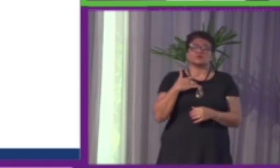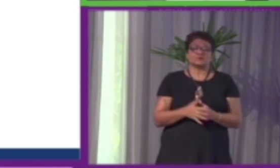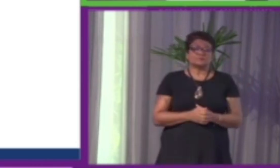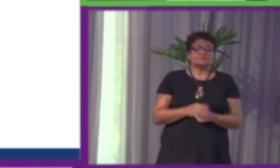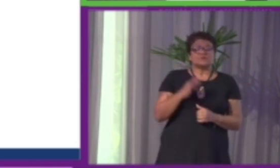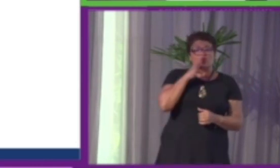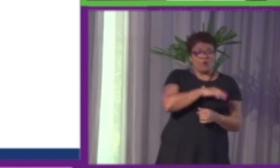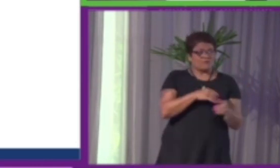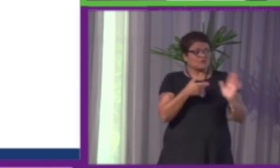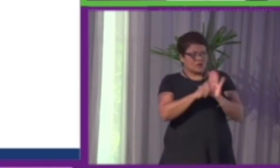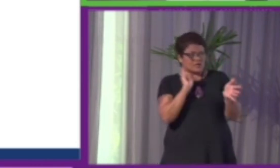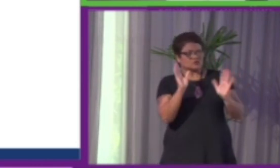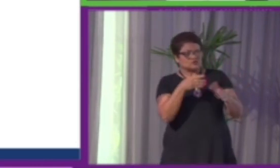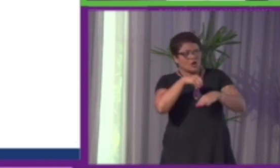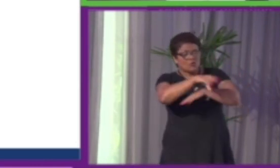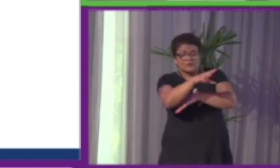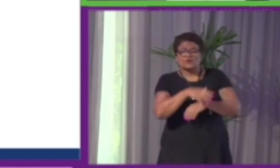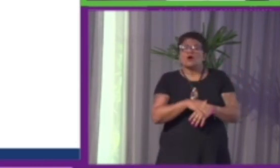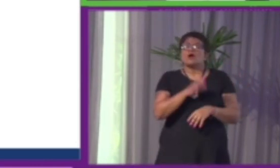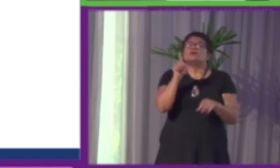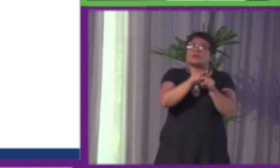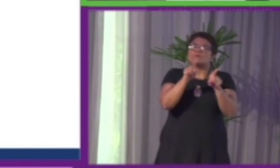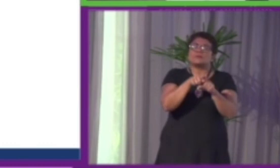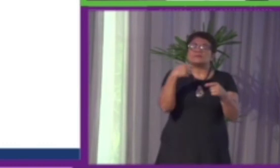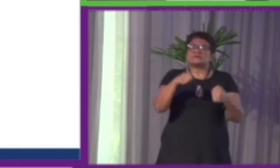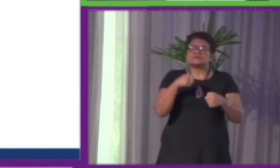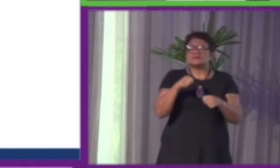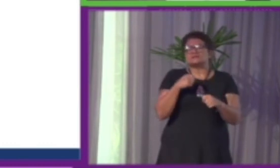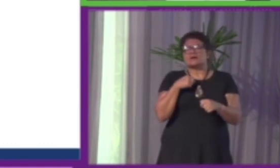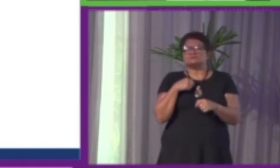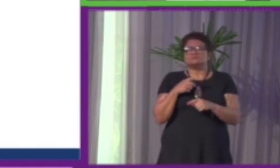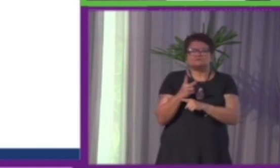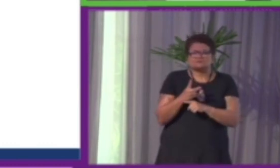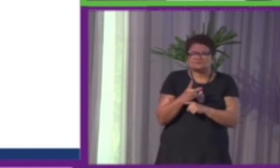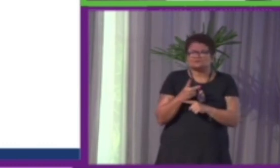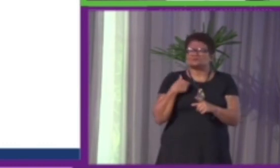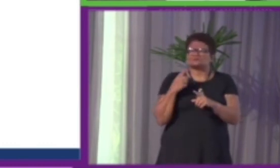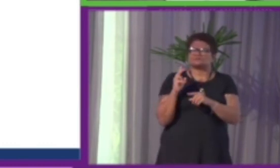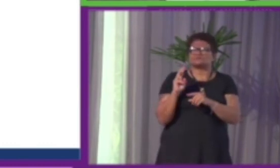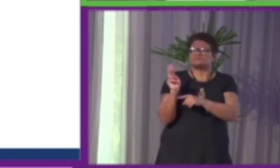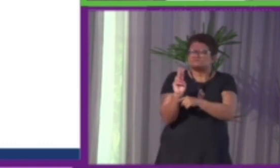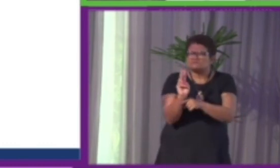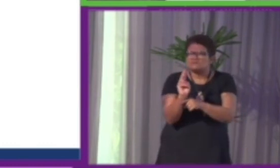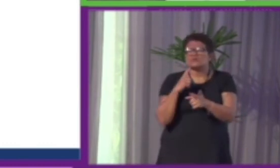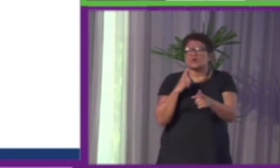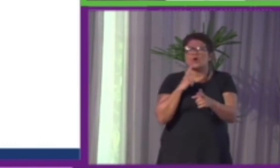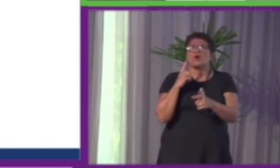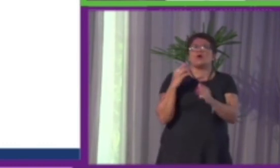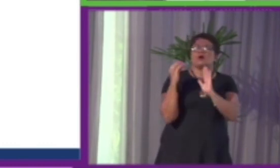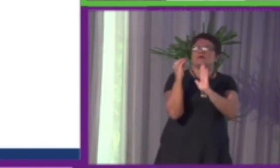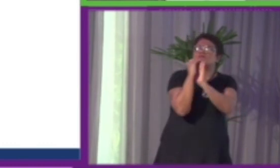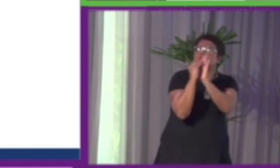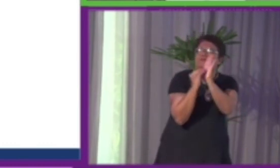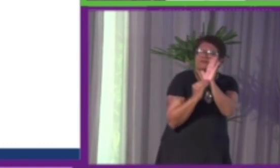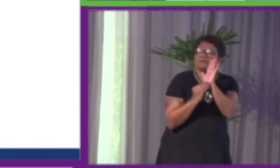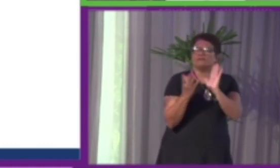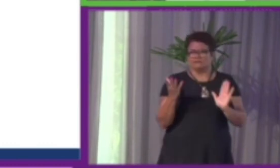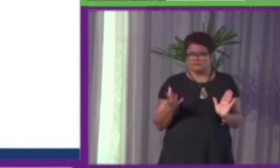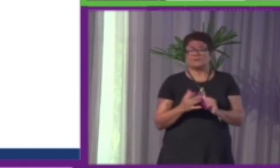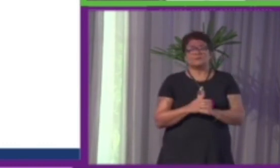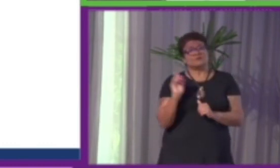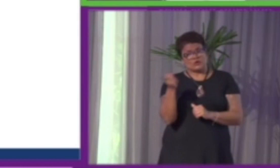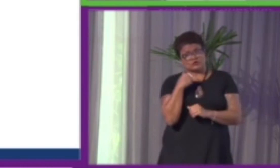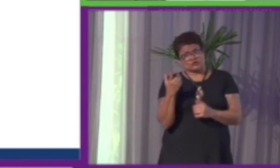sugestão do Registro Brasileiro para monitoramento dos dados e, obviamente, como todo cidadão, a gente quer que o dinheiro seja bem empregado. A